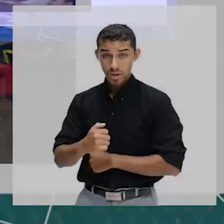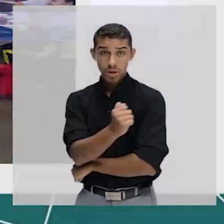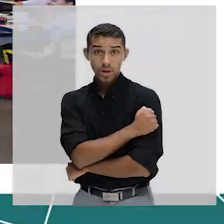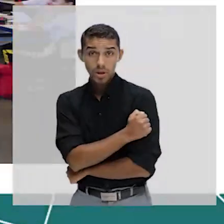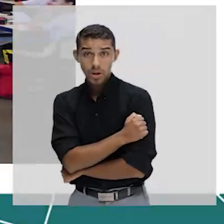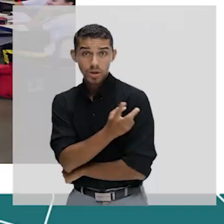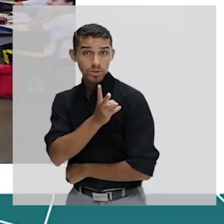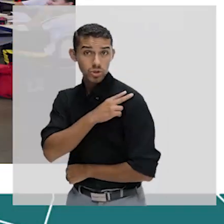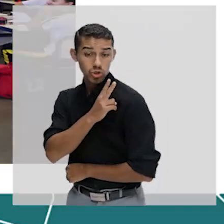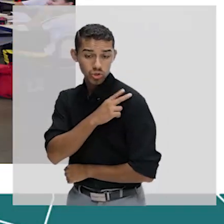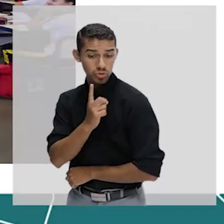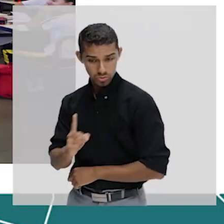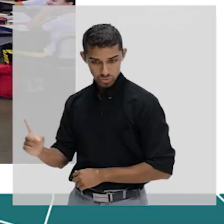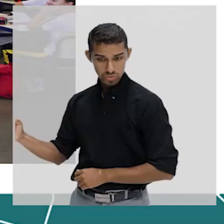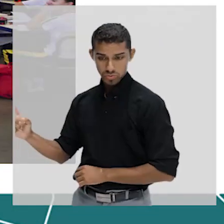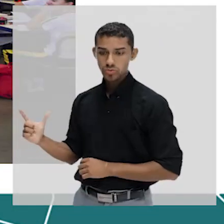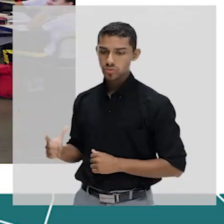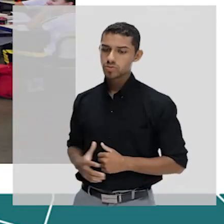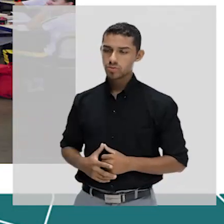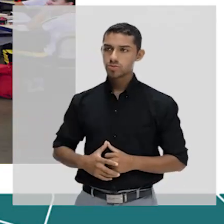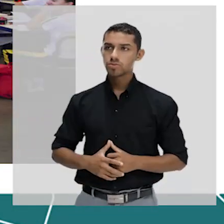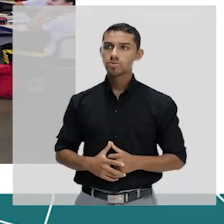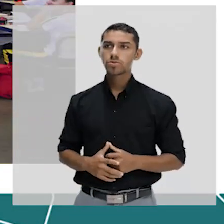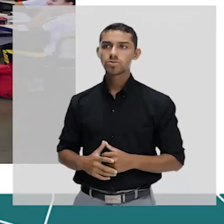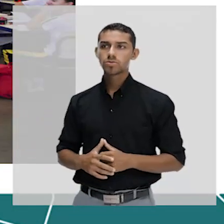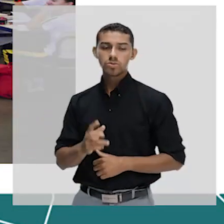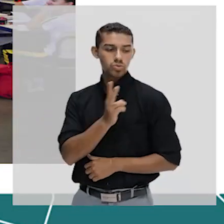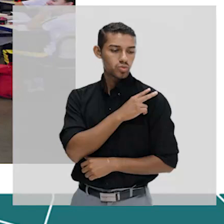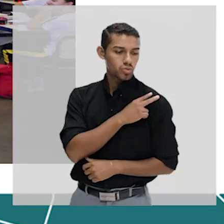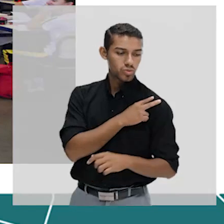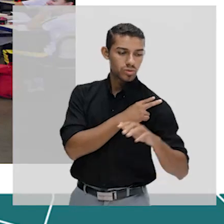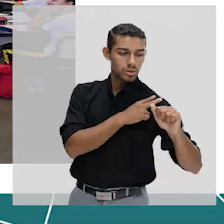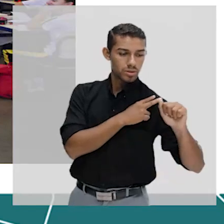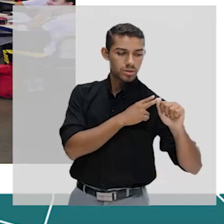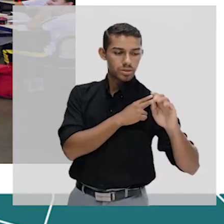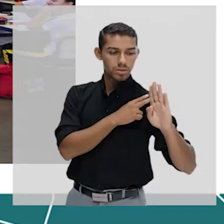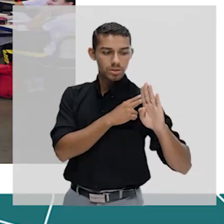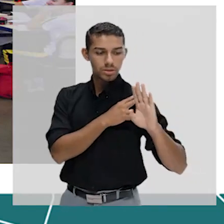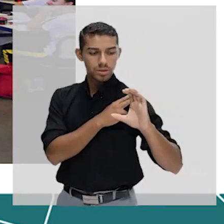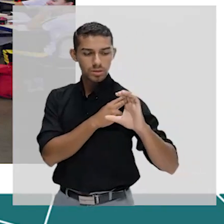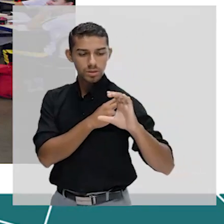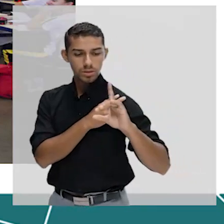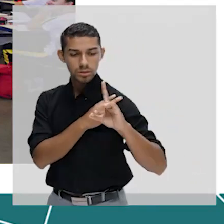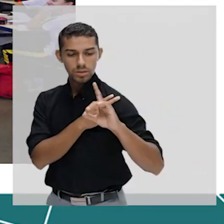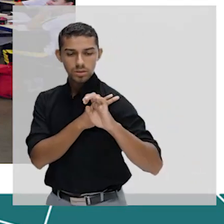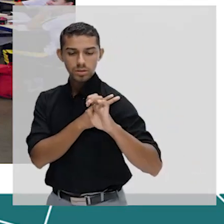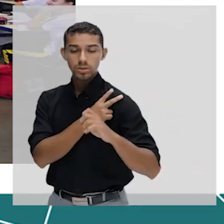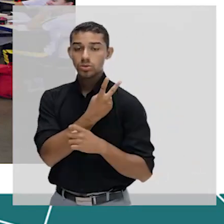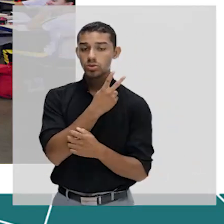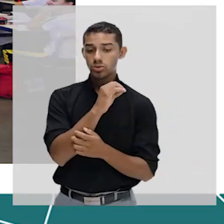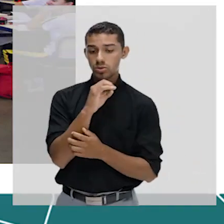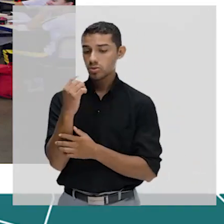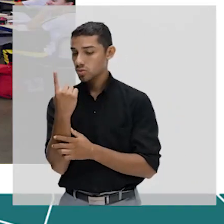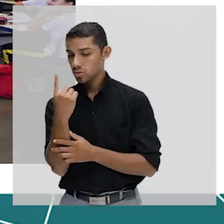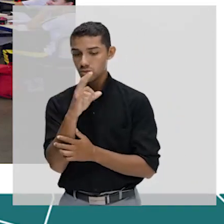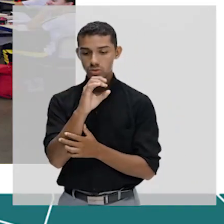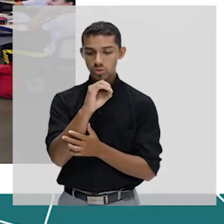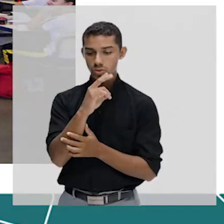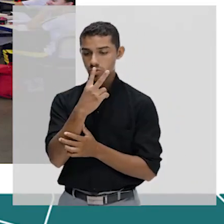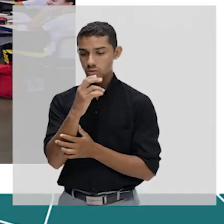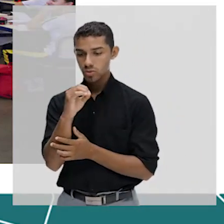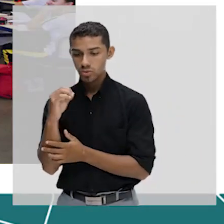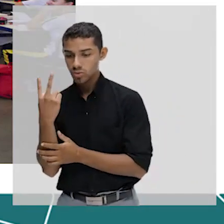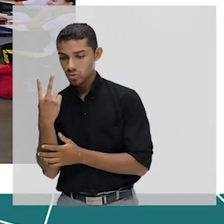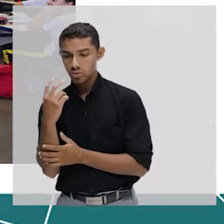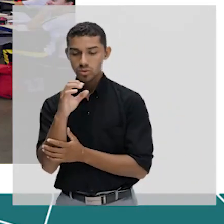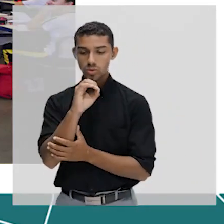ano. Normalmente, né, nós temos o segundo ano A, segundo ano B, segundo ano C, né, 200, 200, 201, 202. E cada